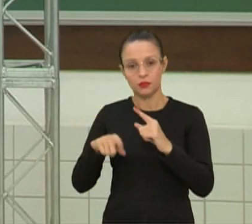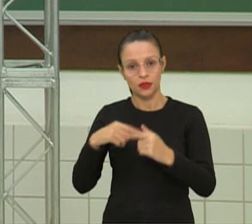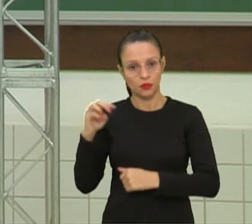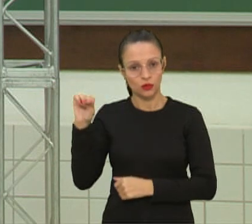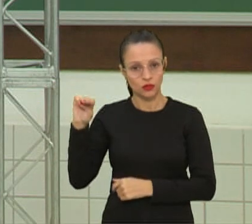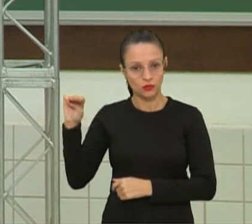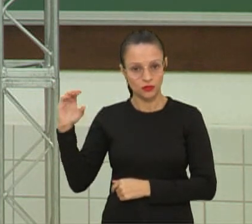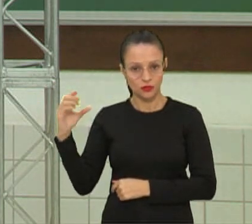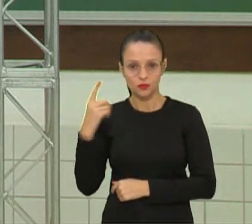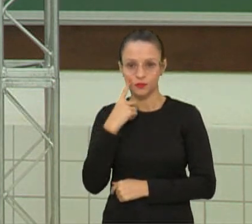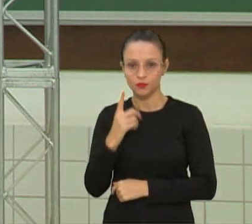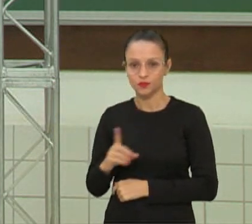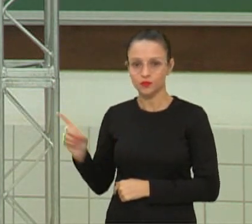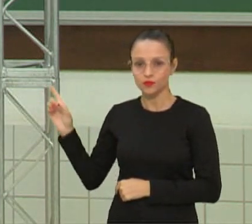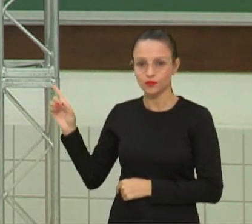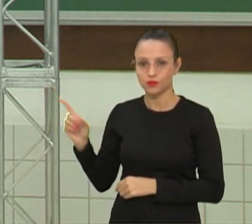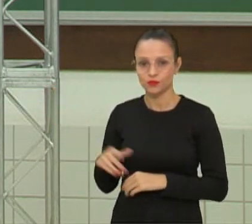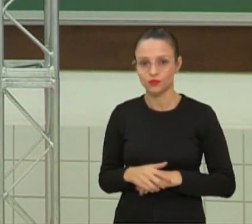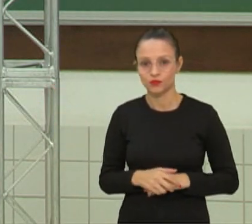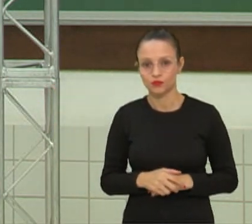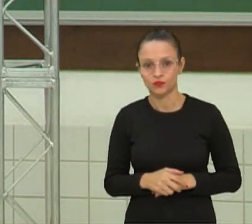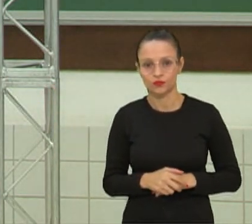olhadinha no quadro aqui comigo.